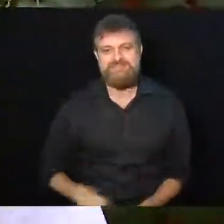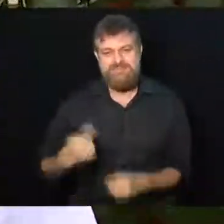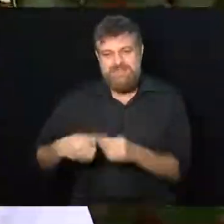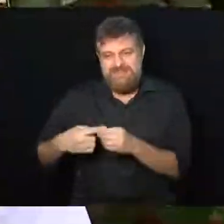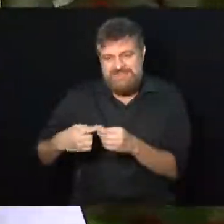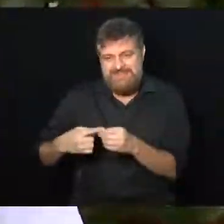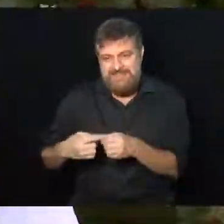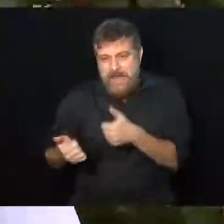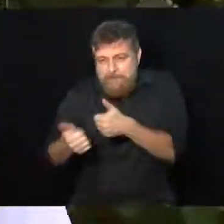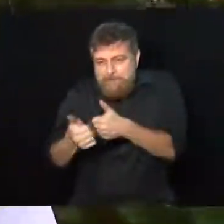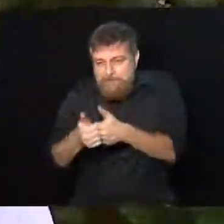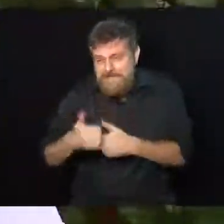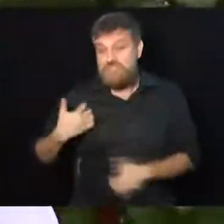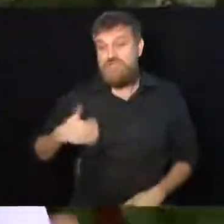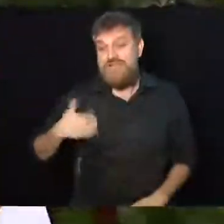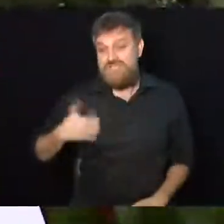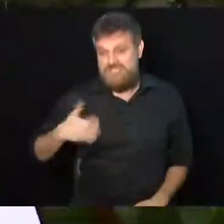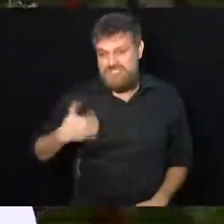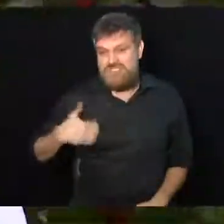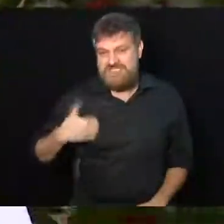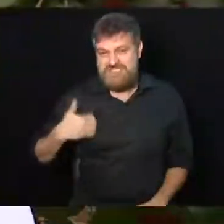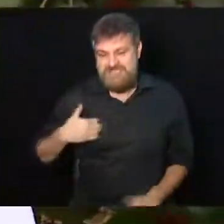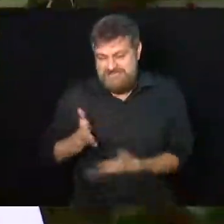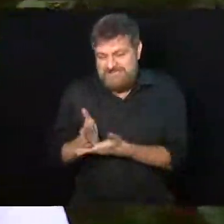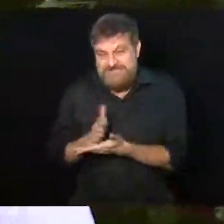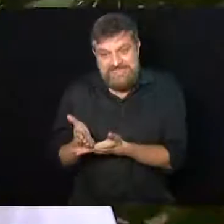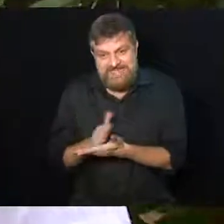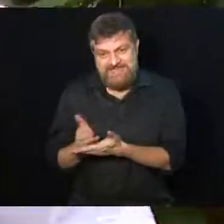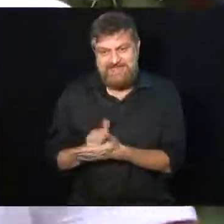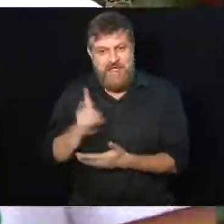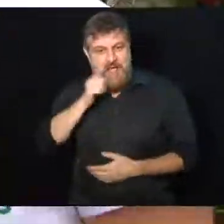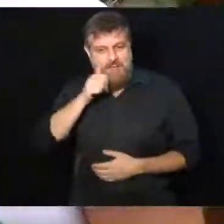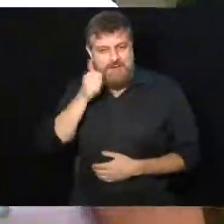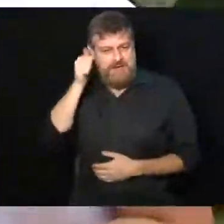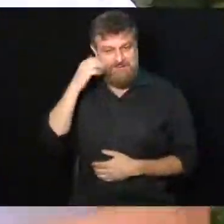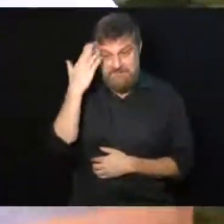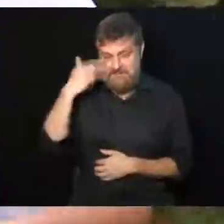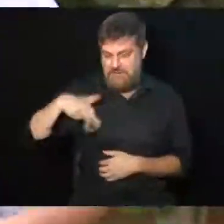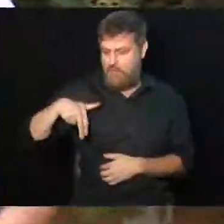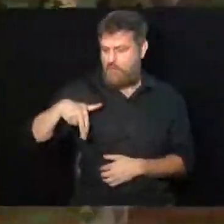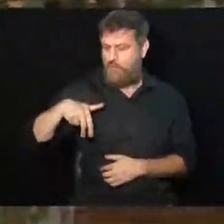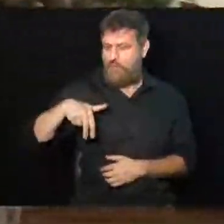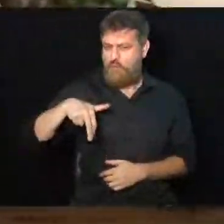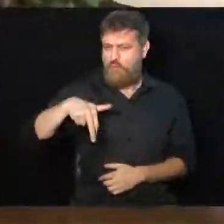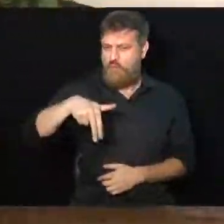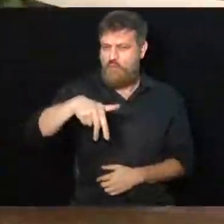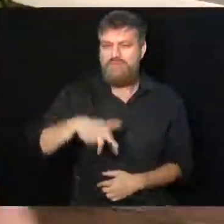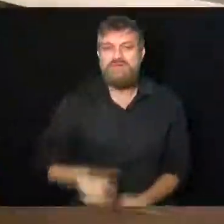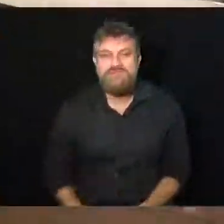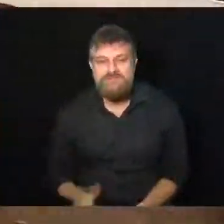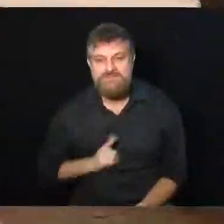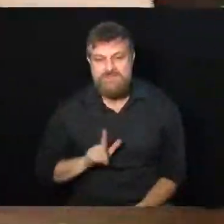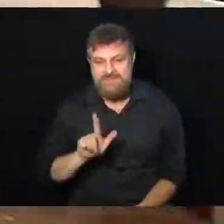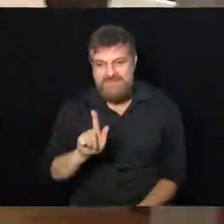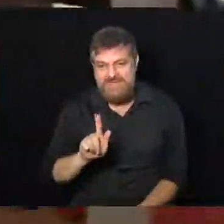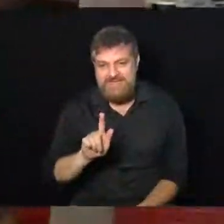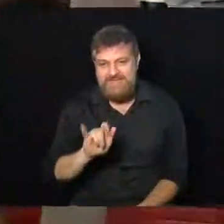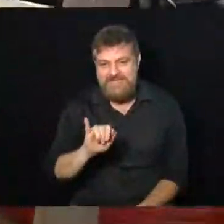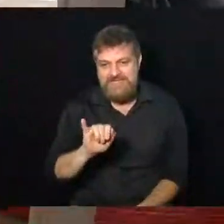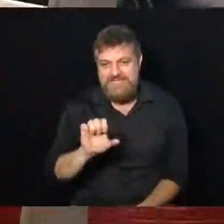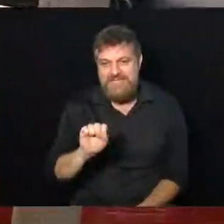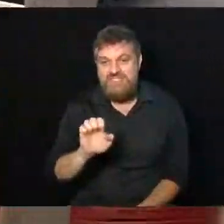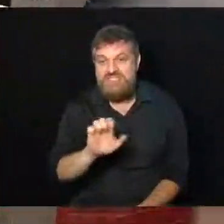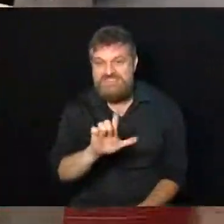É pertinho da Argentina, né? Isso aí, a cidade da Gisele Bündchen, né? Que legal, obrigado, viu, pelas informações. Inclusive, a gente vai agora bater bater um